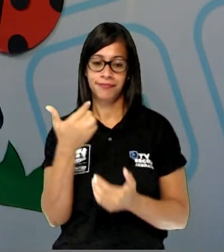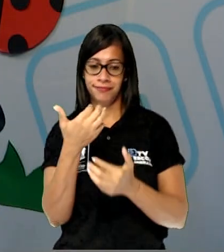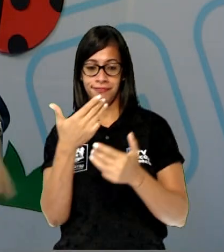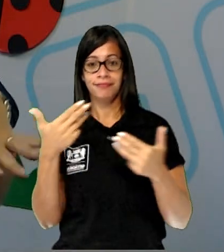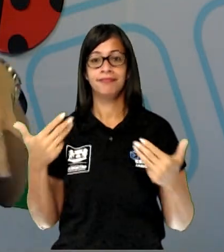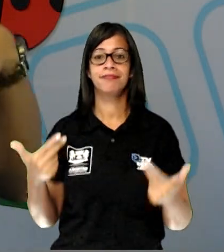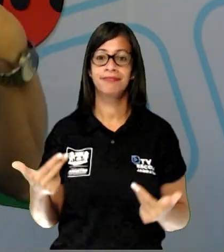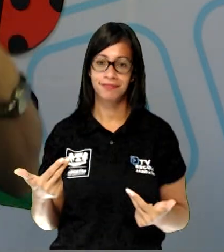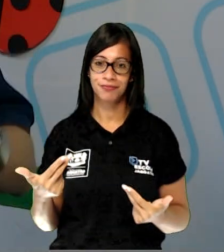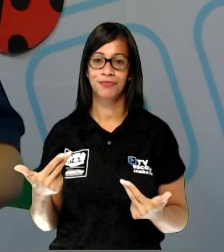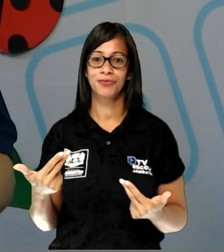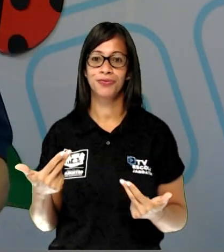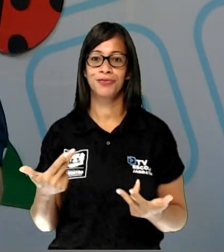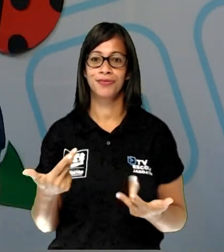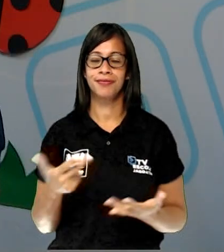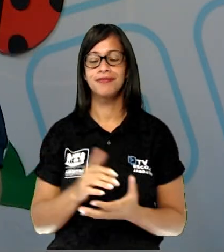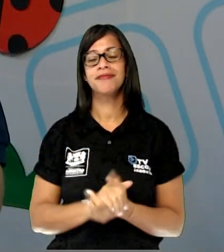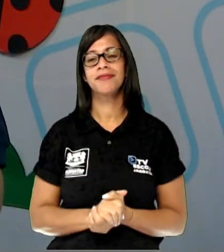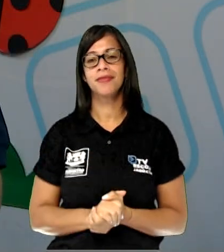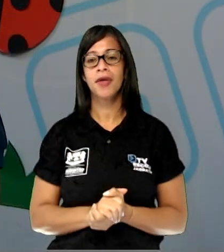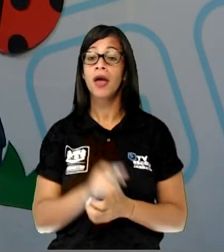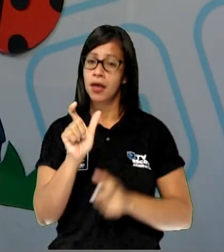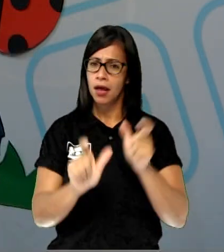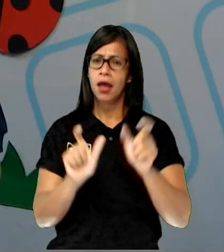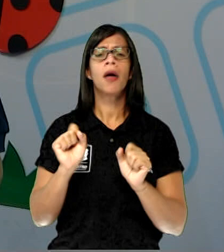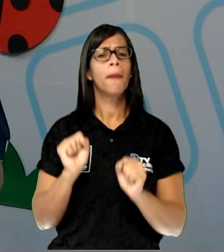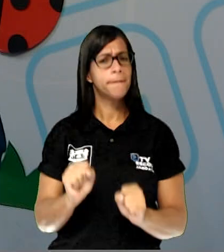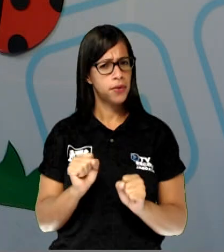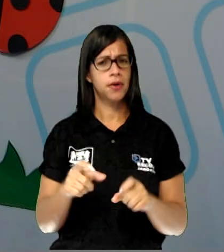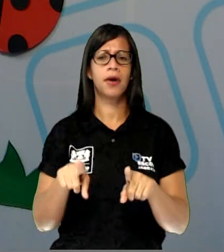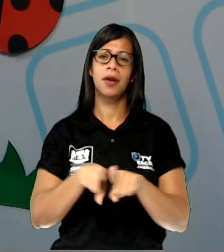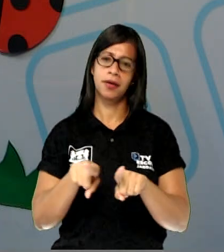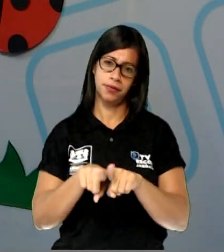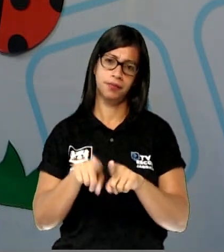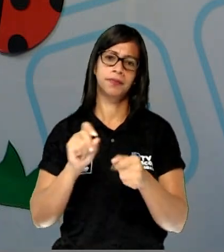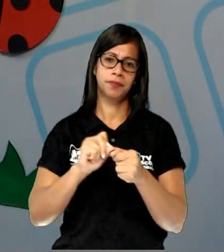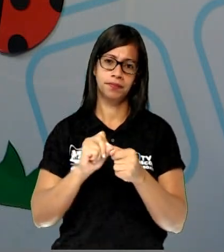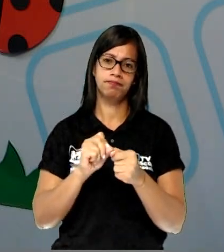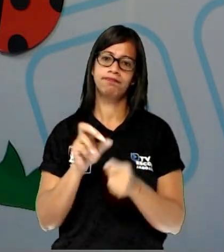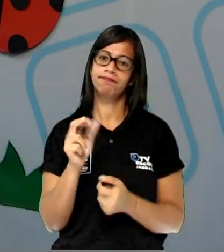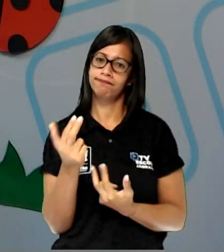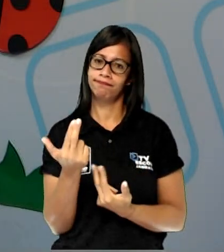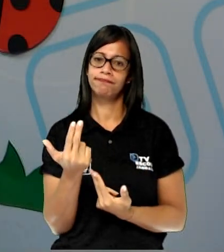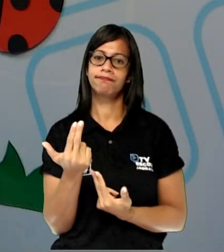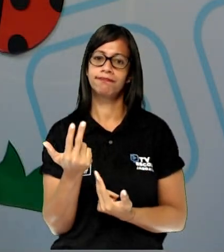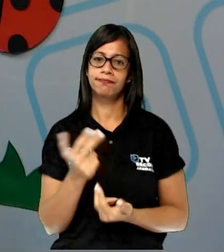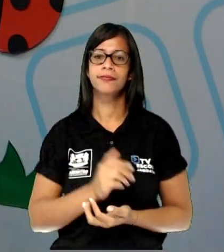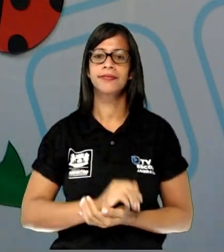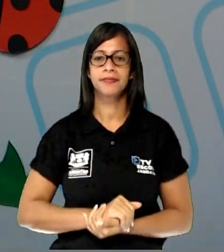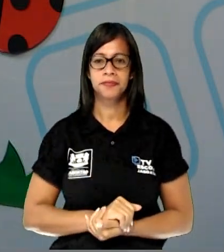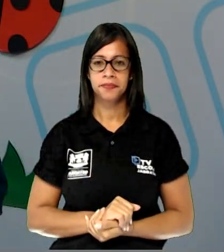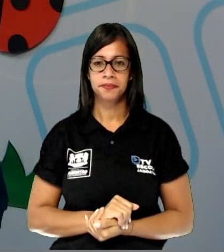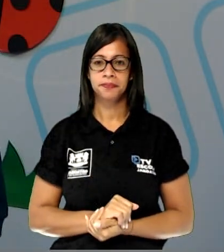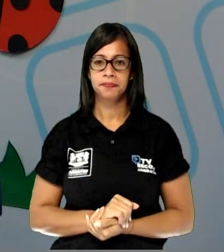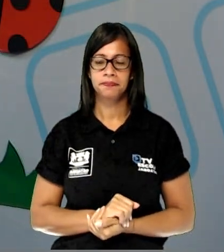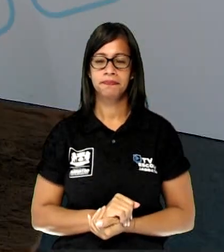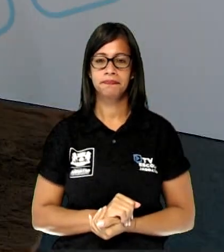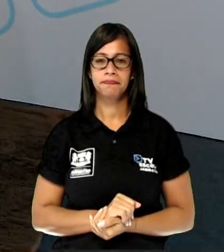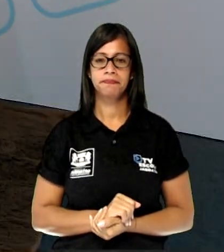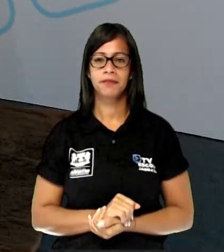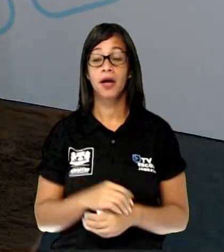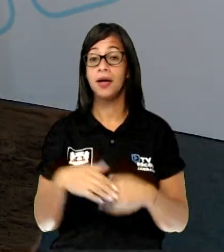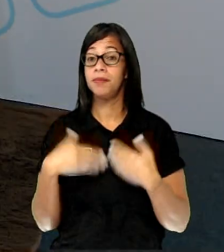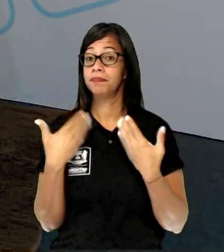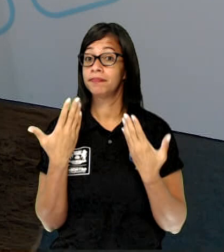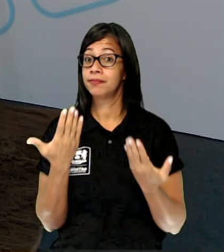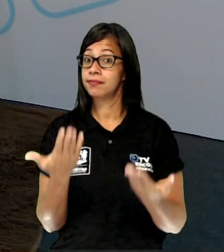podem ir descobrindo com o tempo. Então, Olha só o que a gente vai fazer agora. Depois aqui